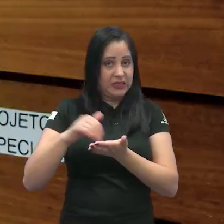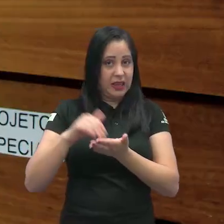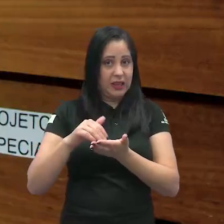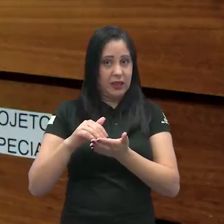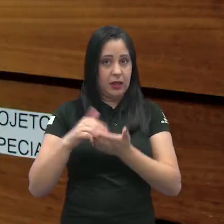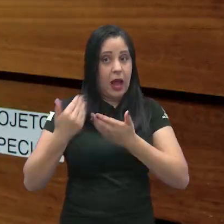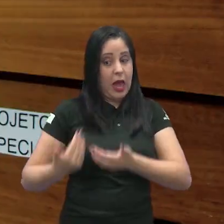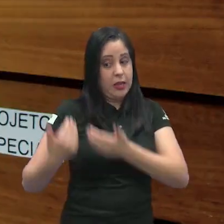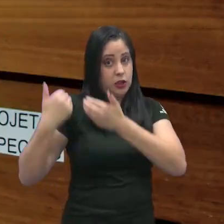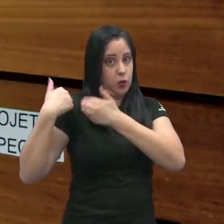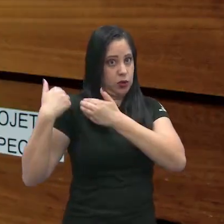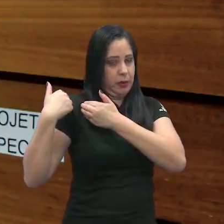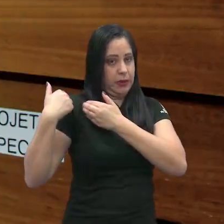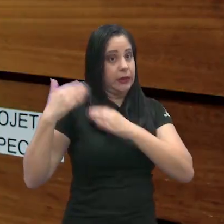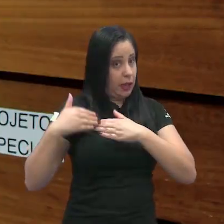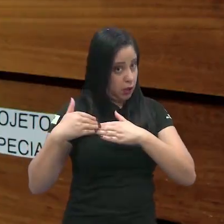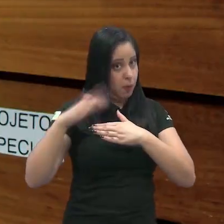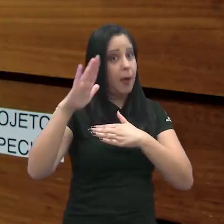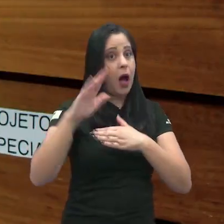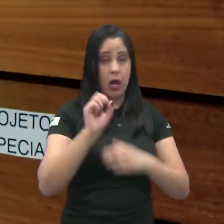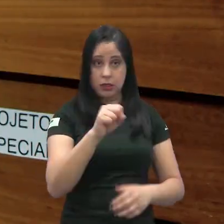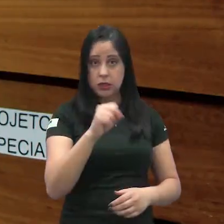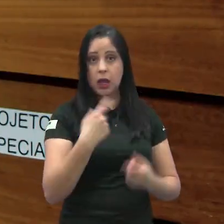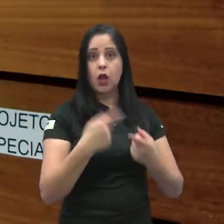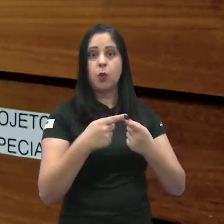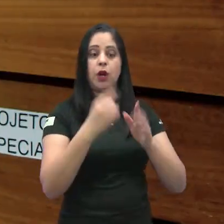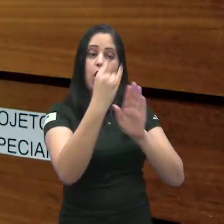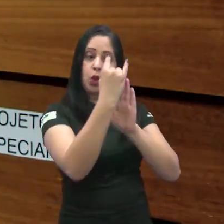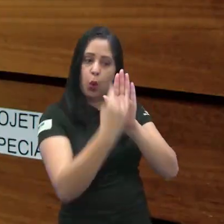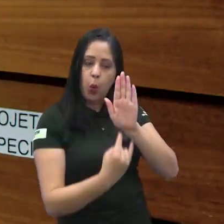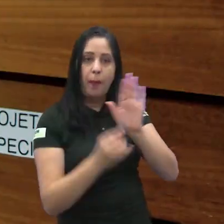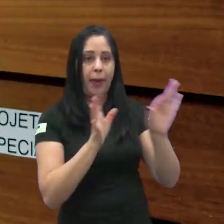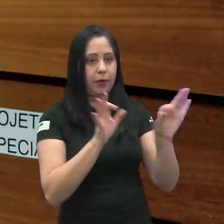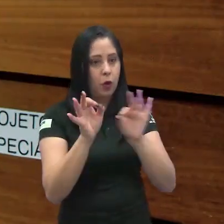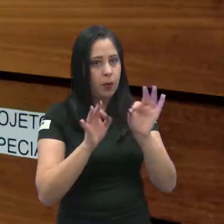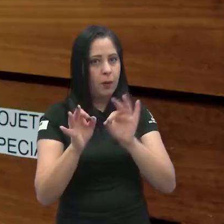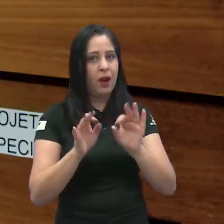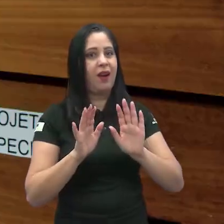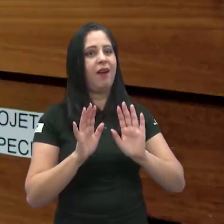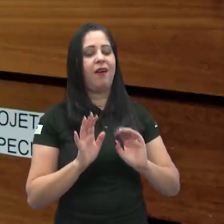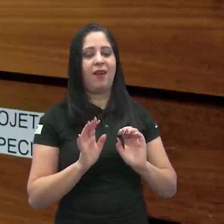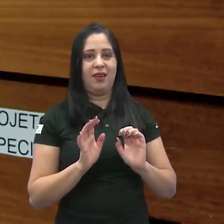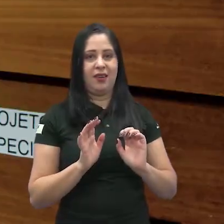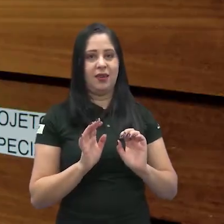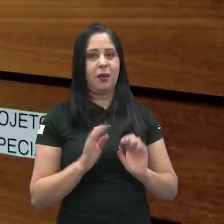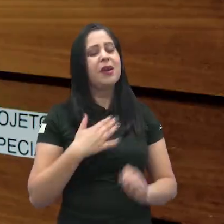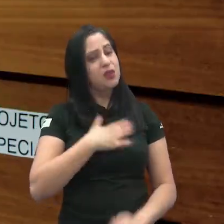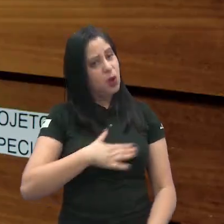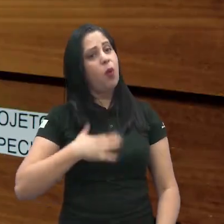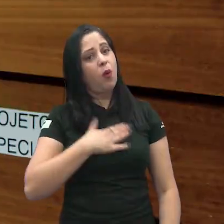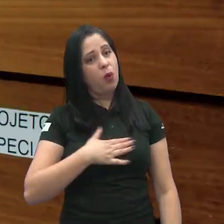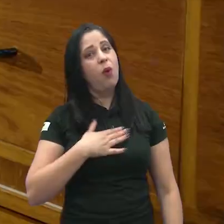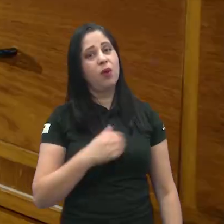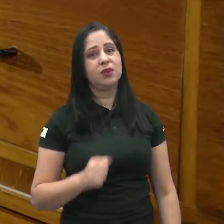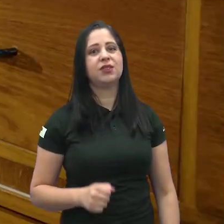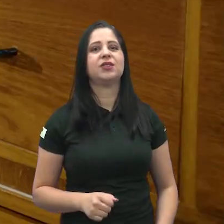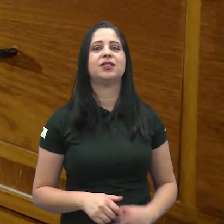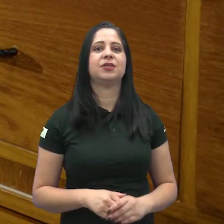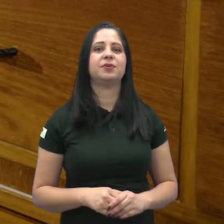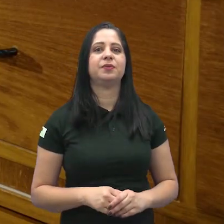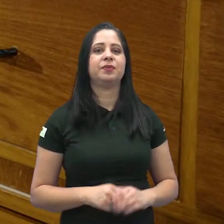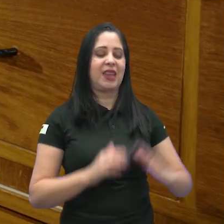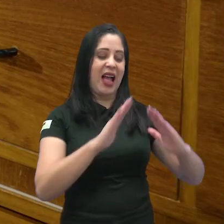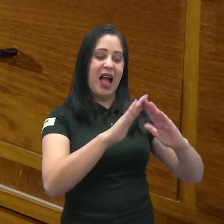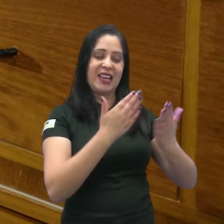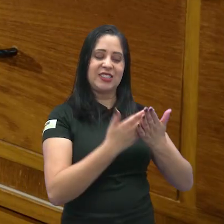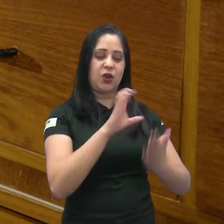uma responsabilidade muito maior, porque eu lido com documentação, mas é muito diferente, e eu tô gostando bastante. E o Eden